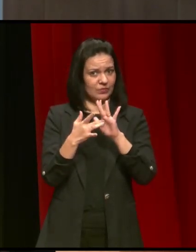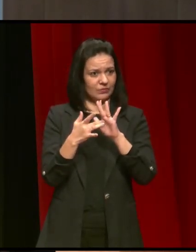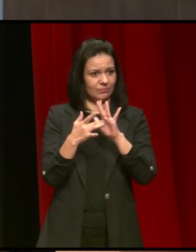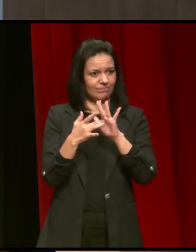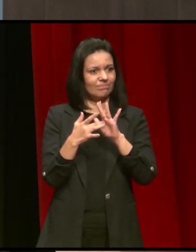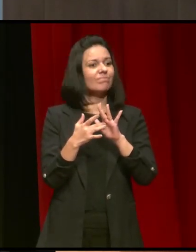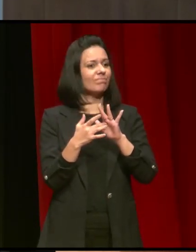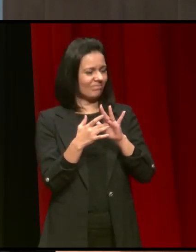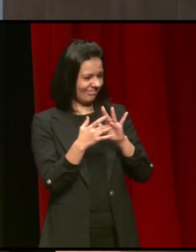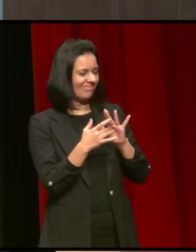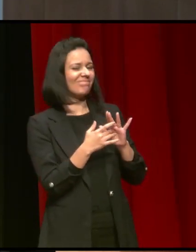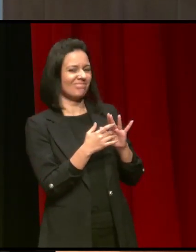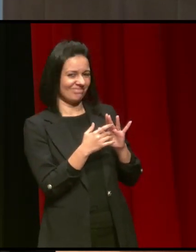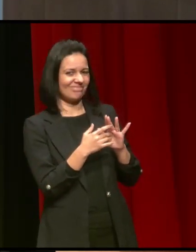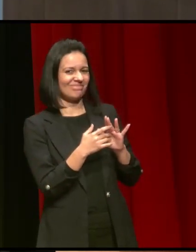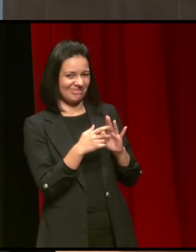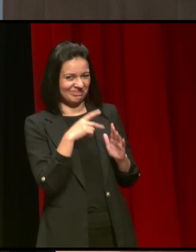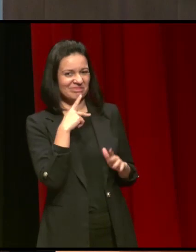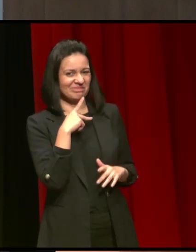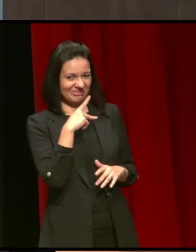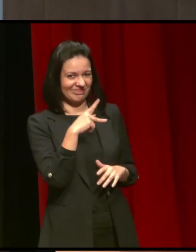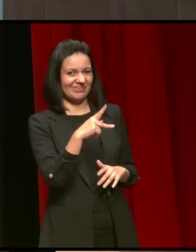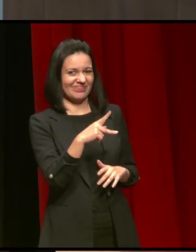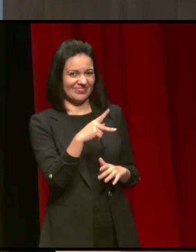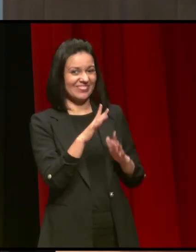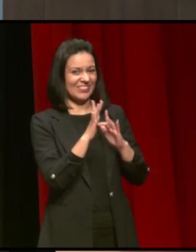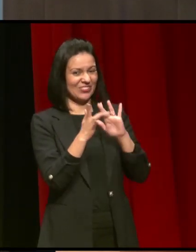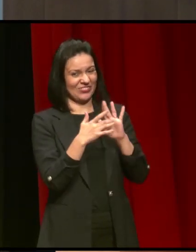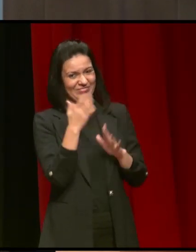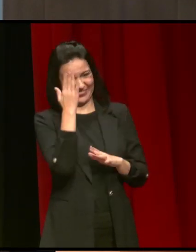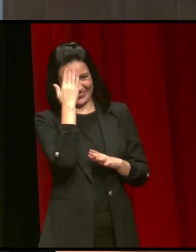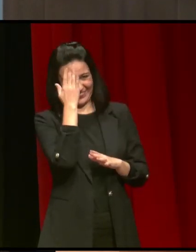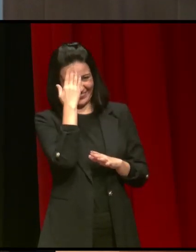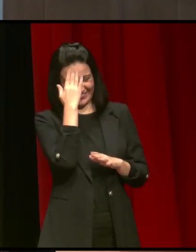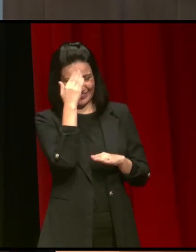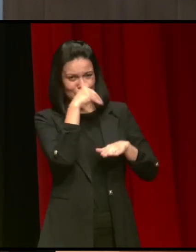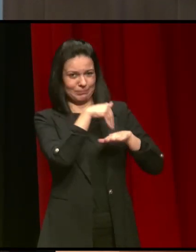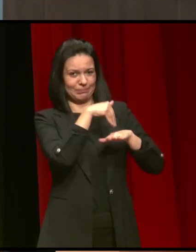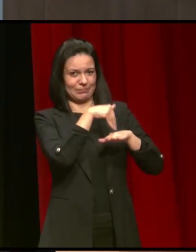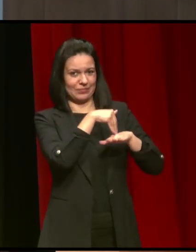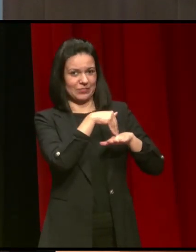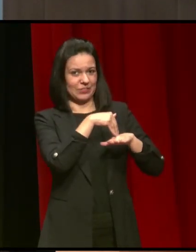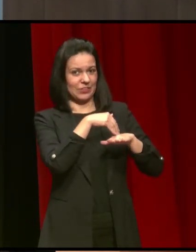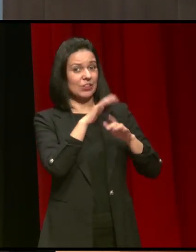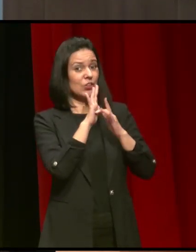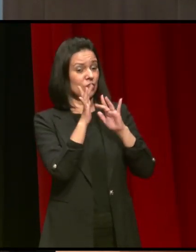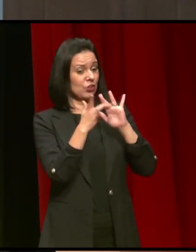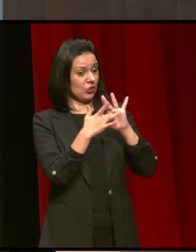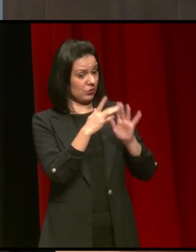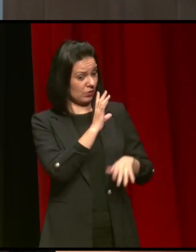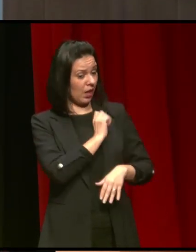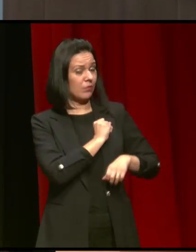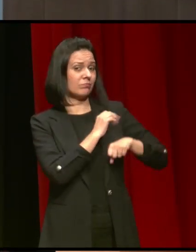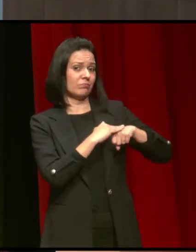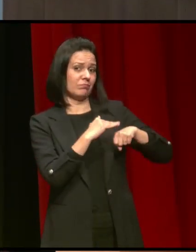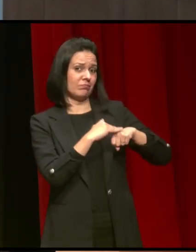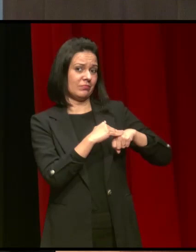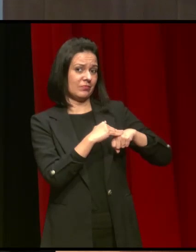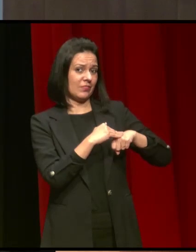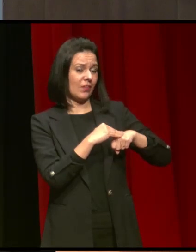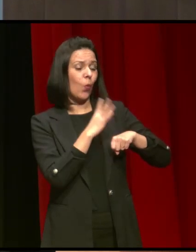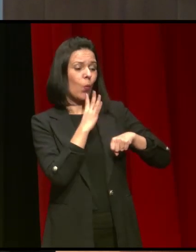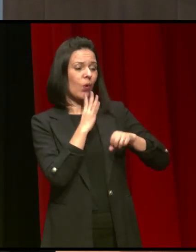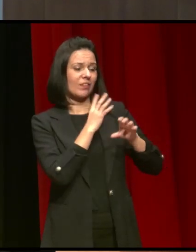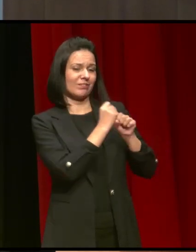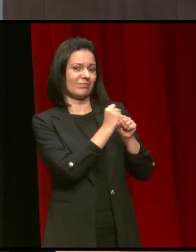Lógico que eu sou profeta, né? Vocês estão vendo o que Jesus está fazendo? Jesus está sendo amoroso com ela, está dizendo para ela assim, você já aprontou, minha